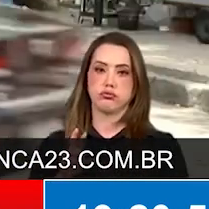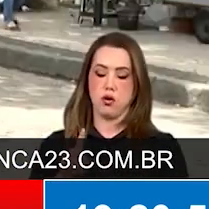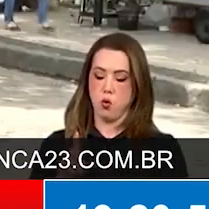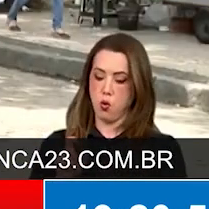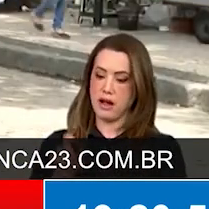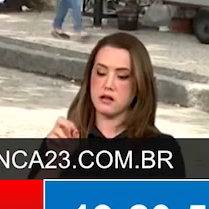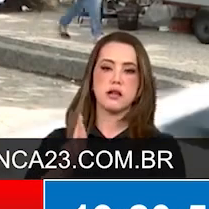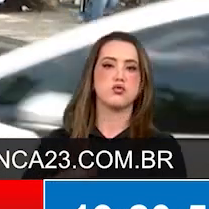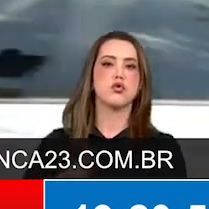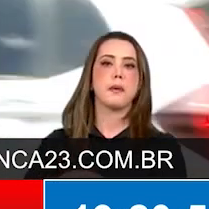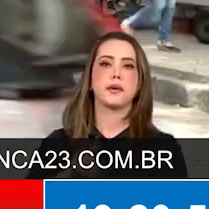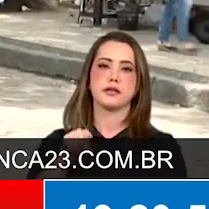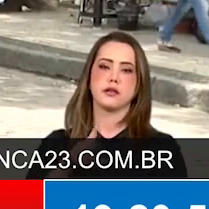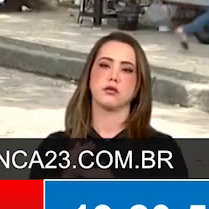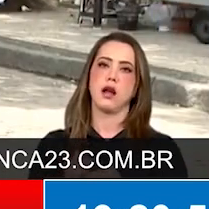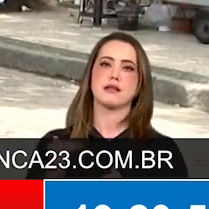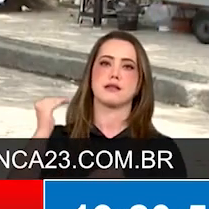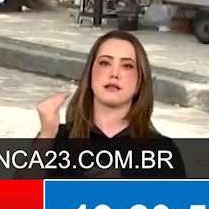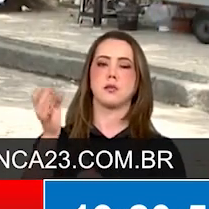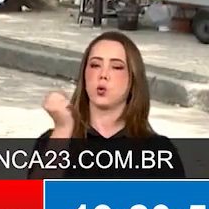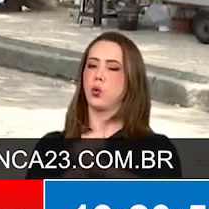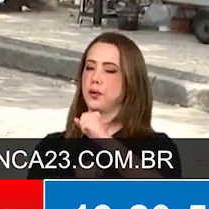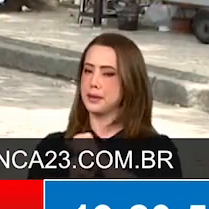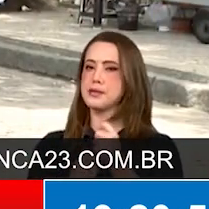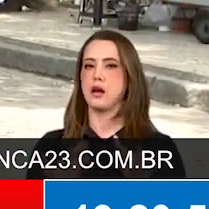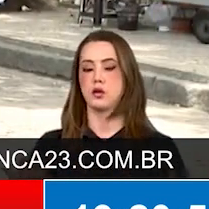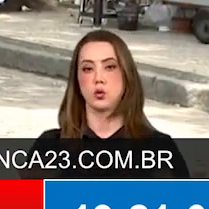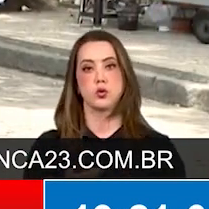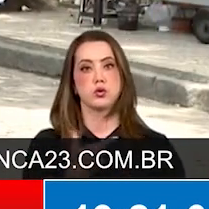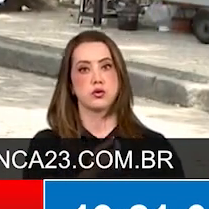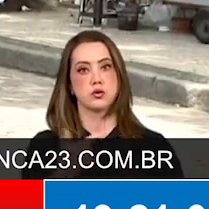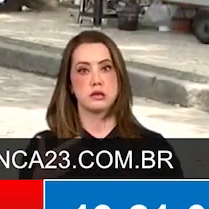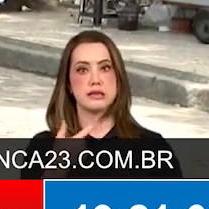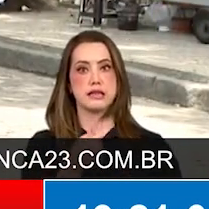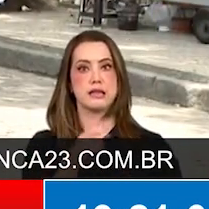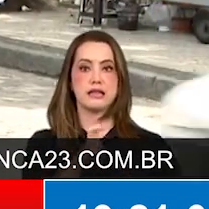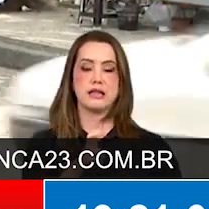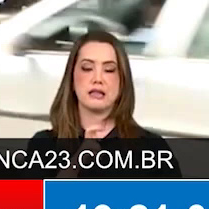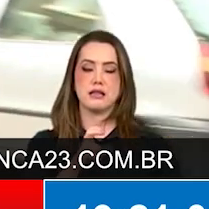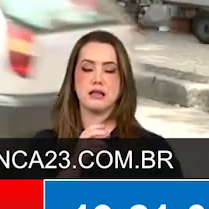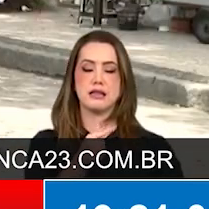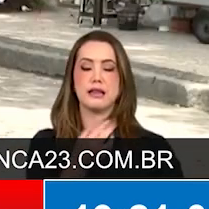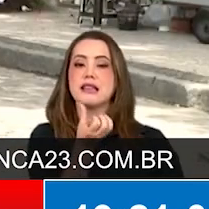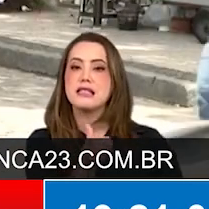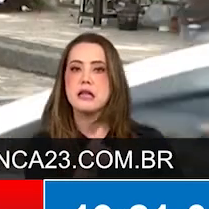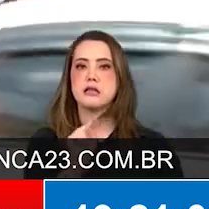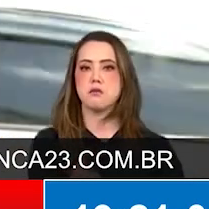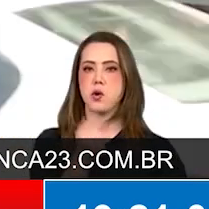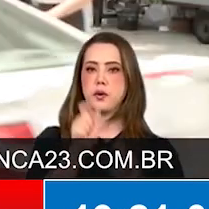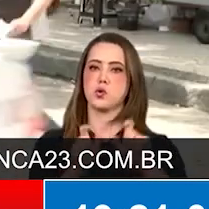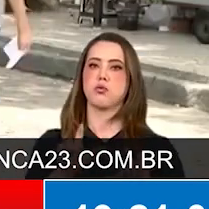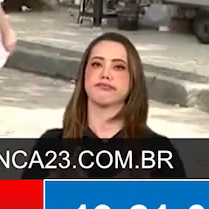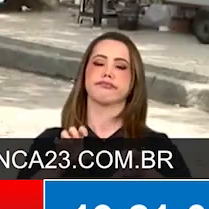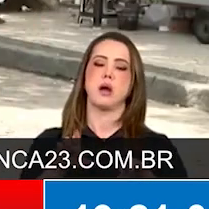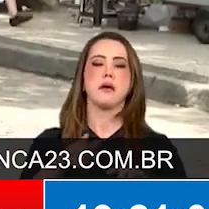passado. 2022 deve terminar com 66 mil diagnósticos da doença. E é justamente a falta de acompanhamento precoce